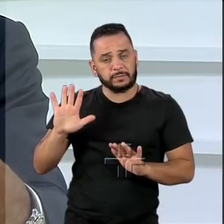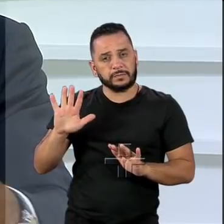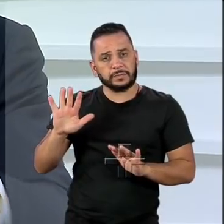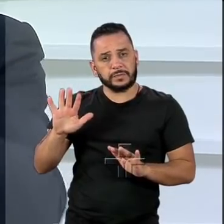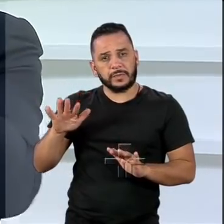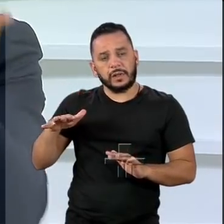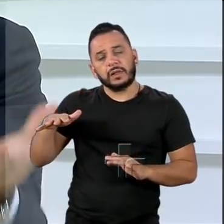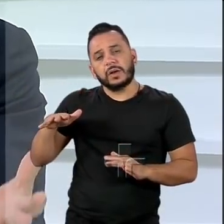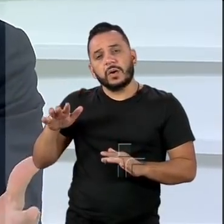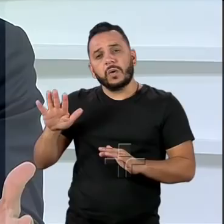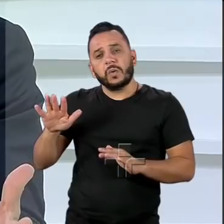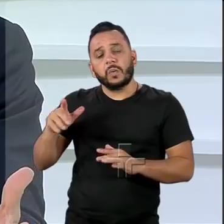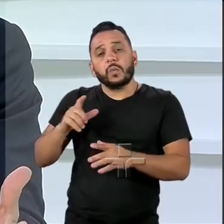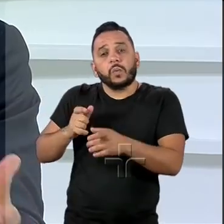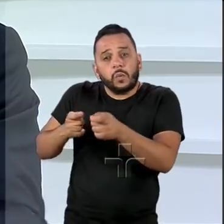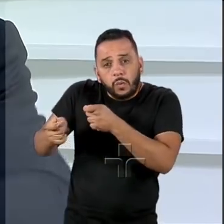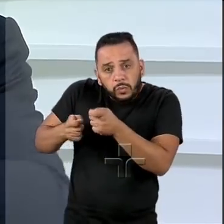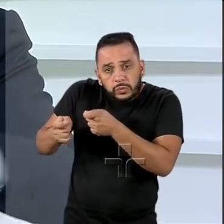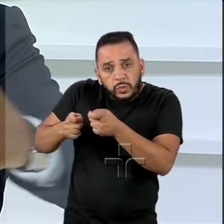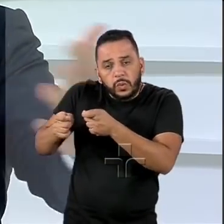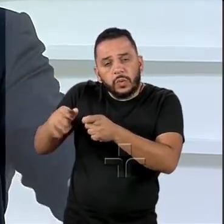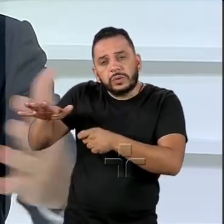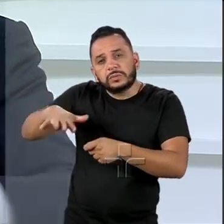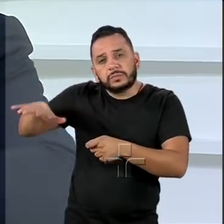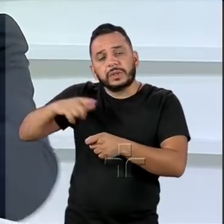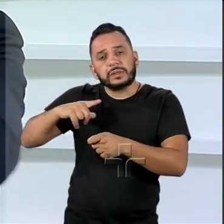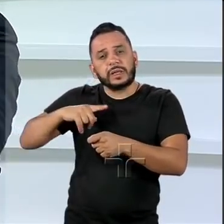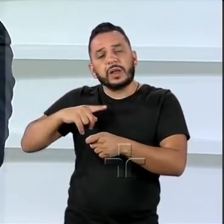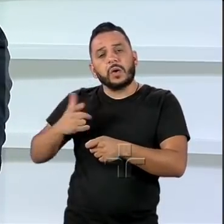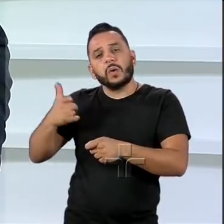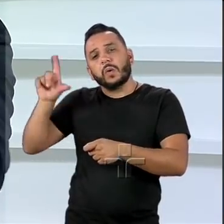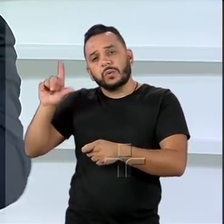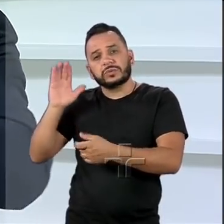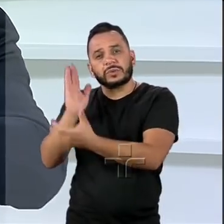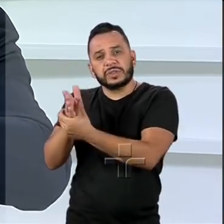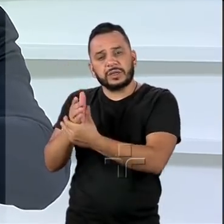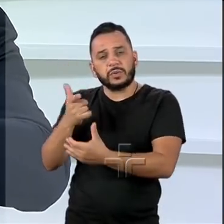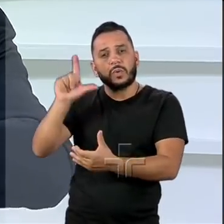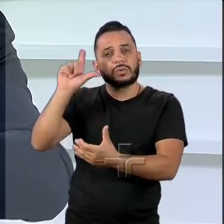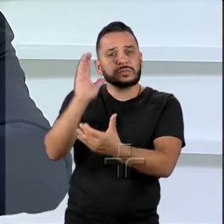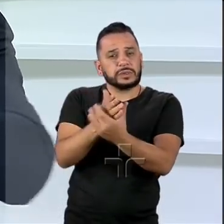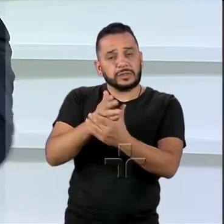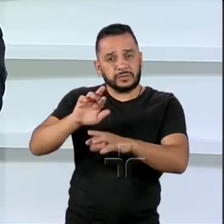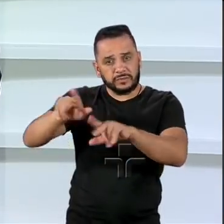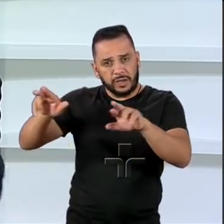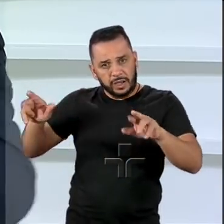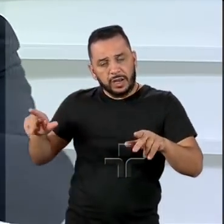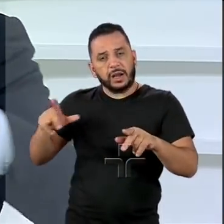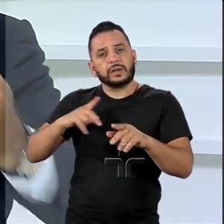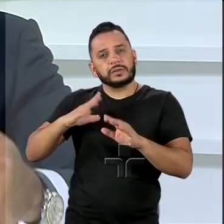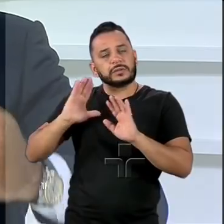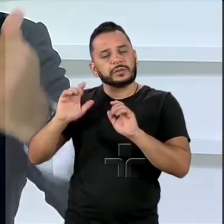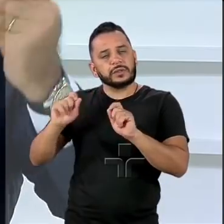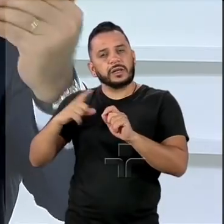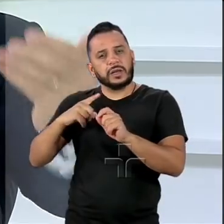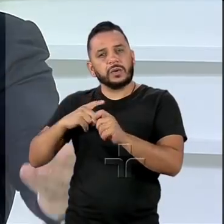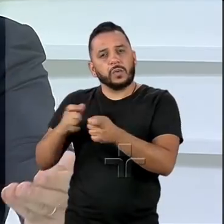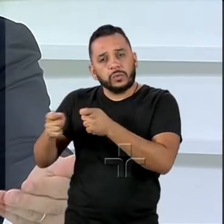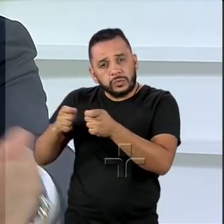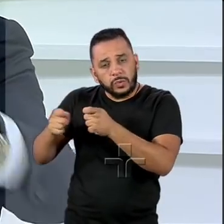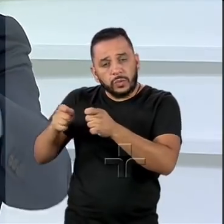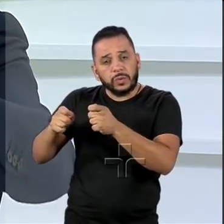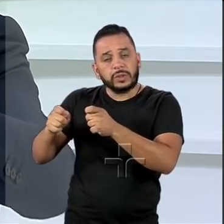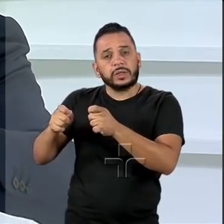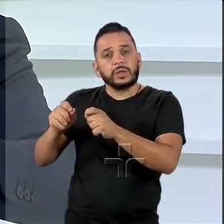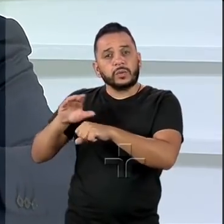do processo de controle concentrado para várias outras ações, controle de constitucionalidade por omissão, ações